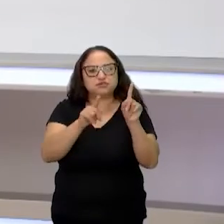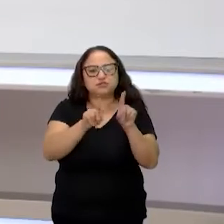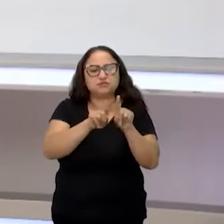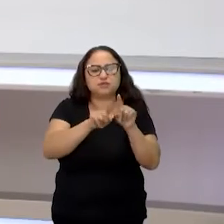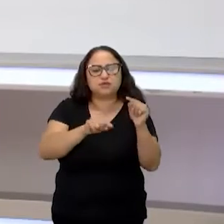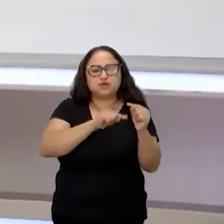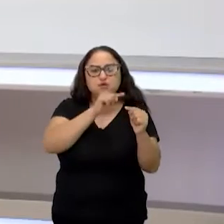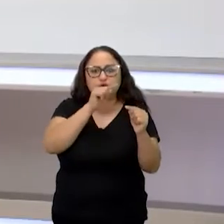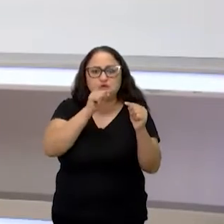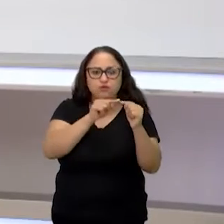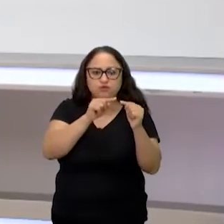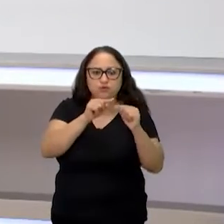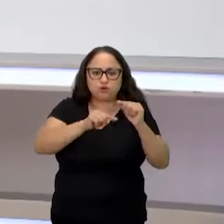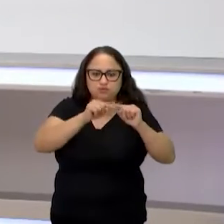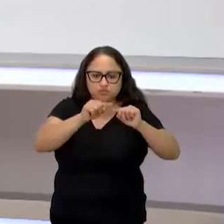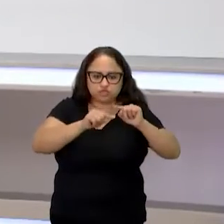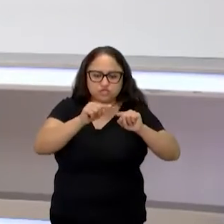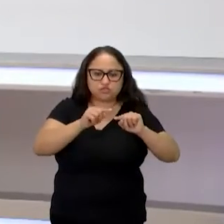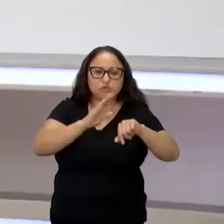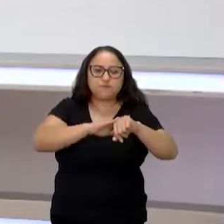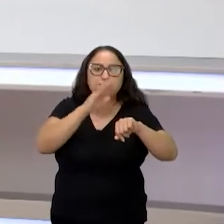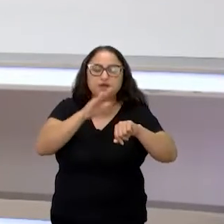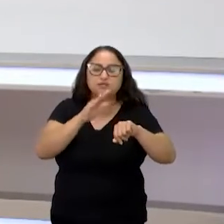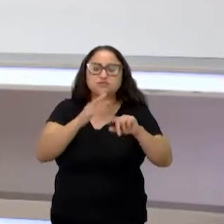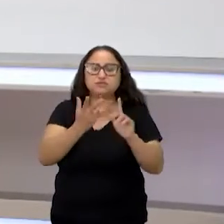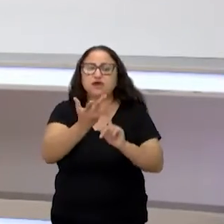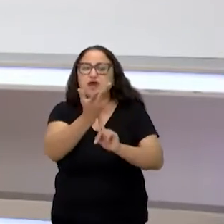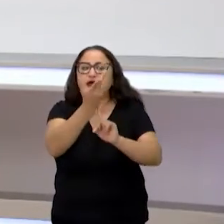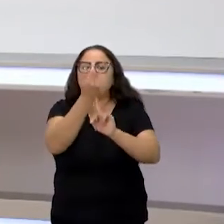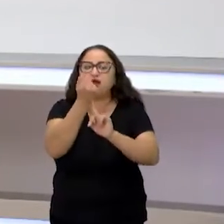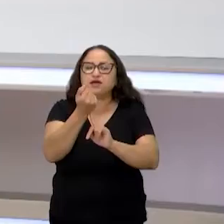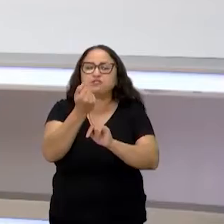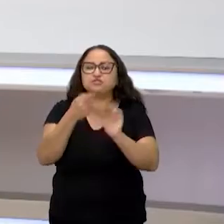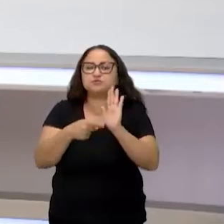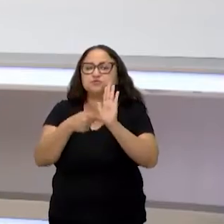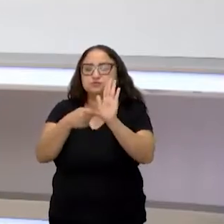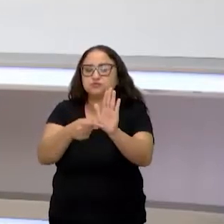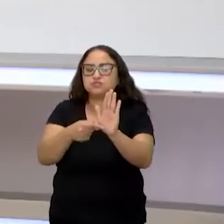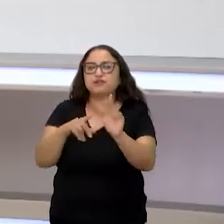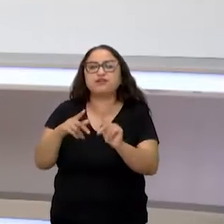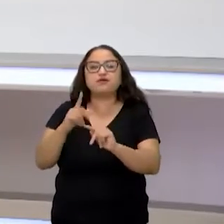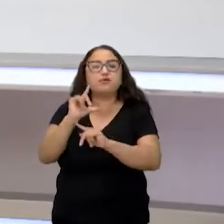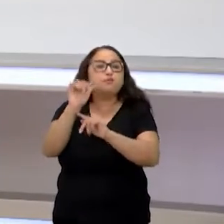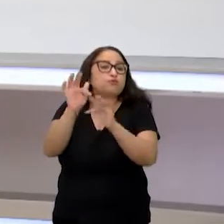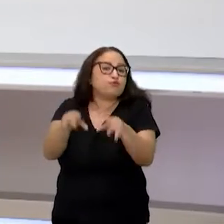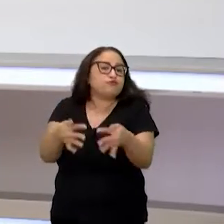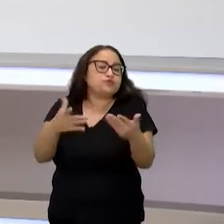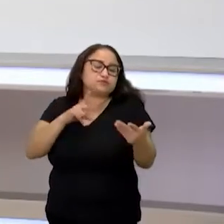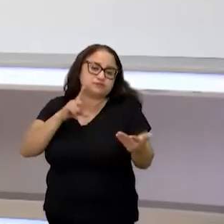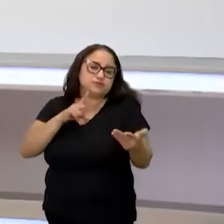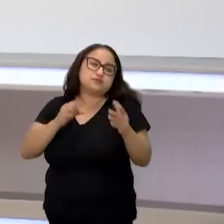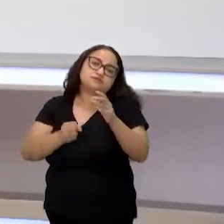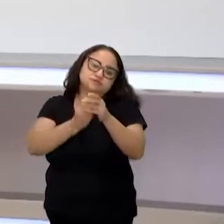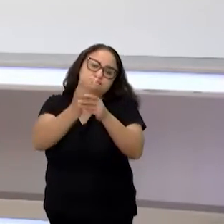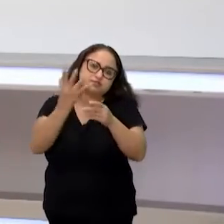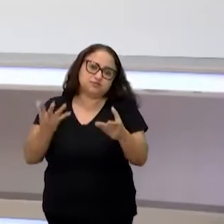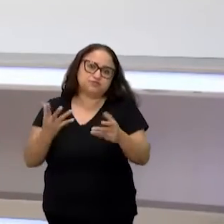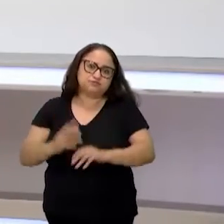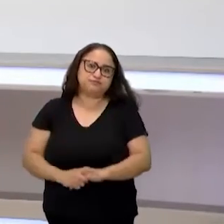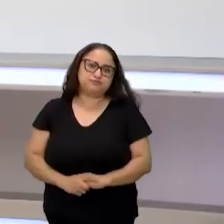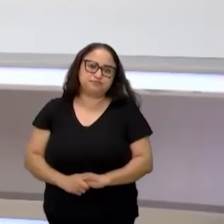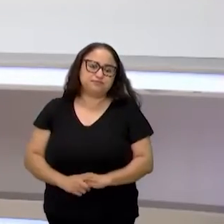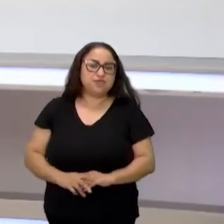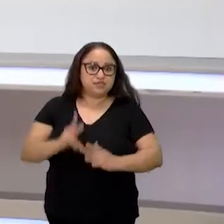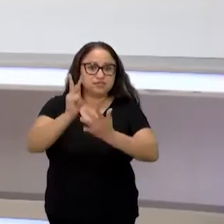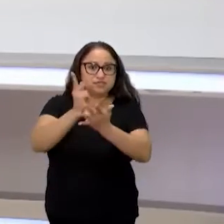também como mais uma obra de arte a ser exposta na exposição que ele criou. Então, sempre que a gente